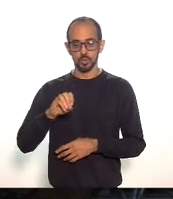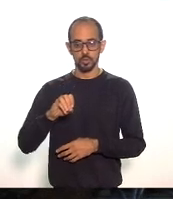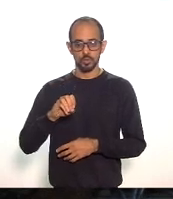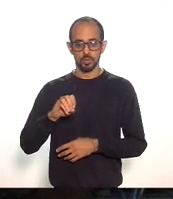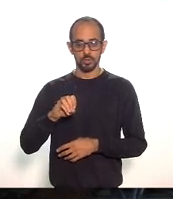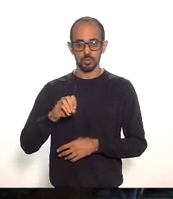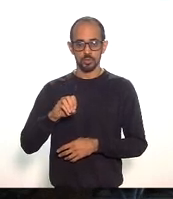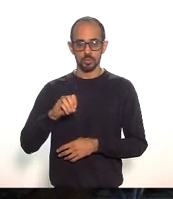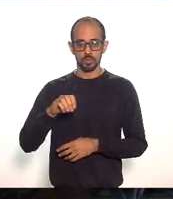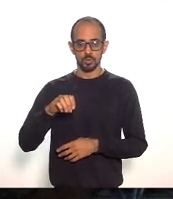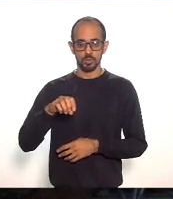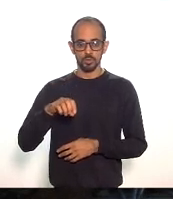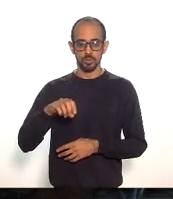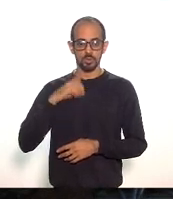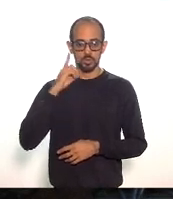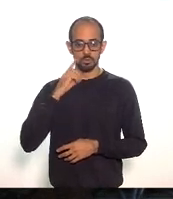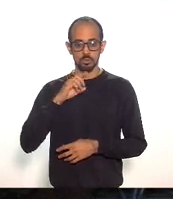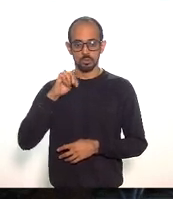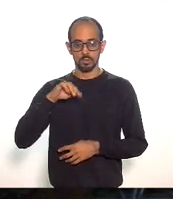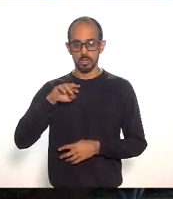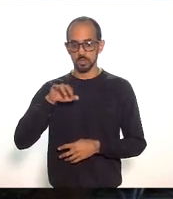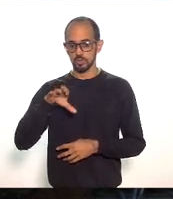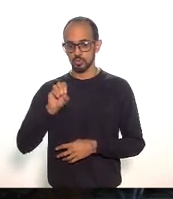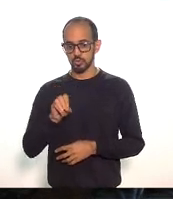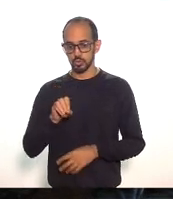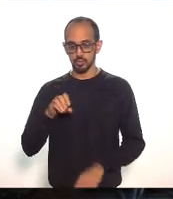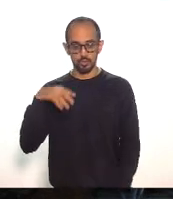Deputado Márcio Canella.